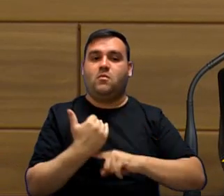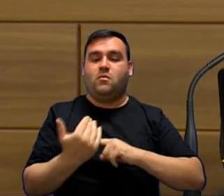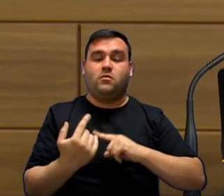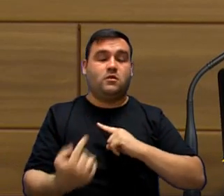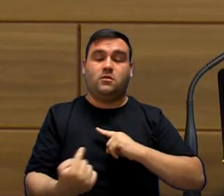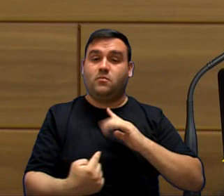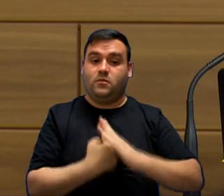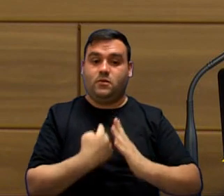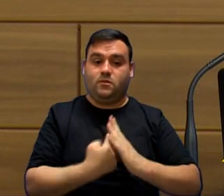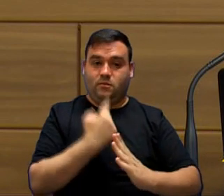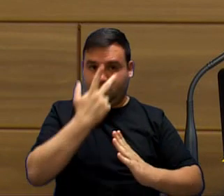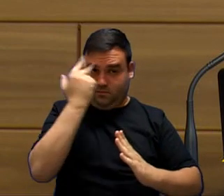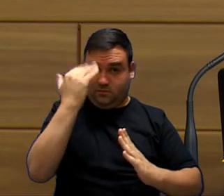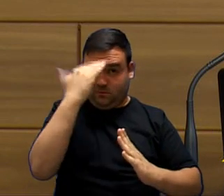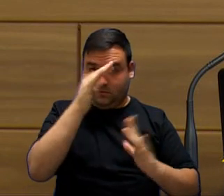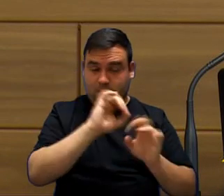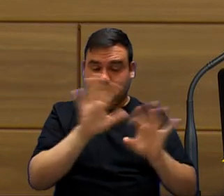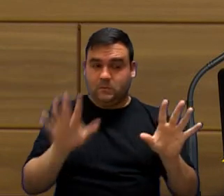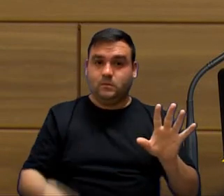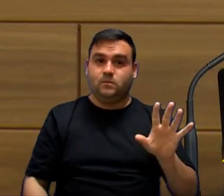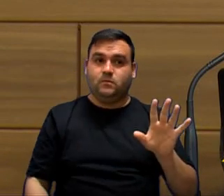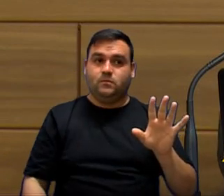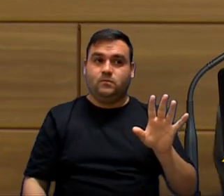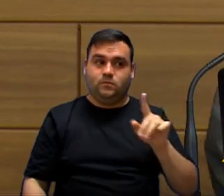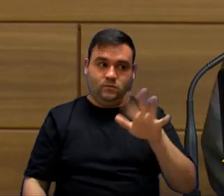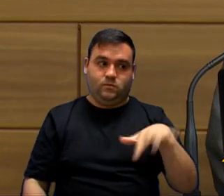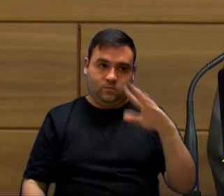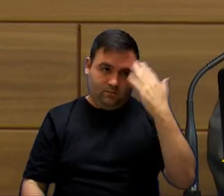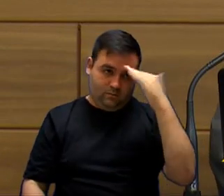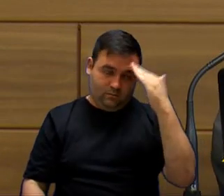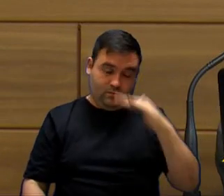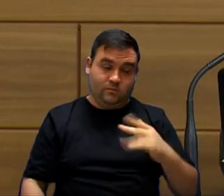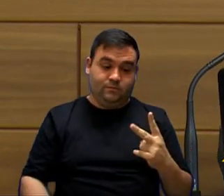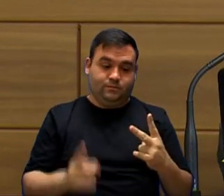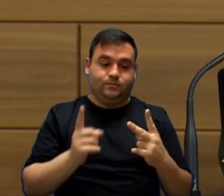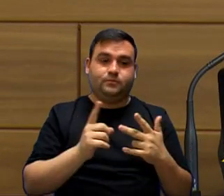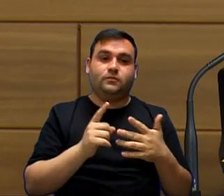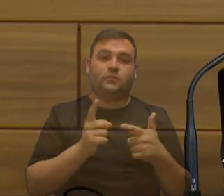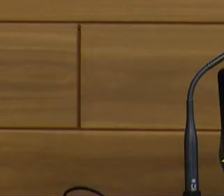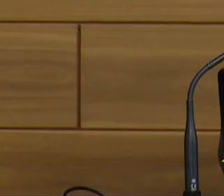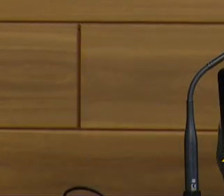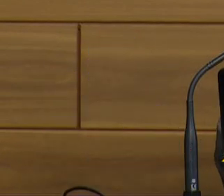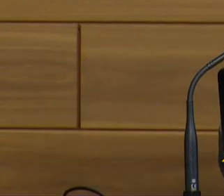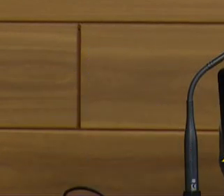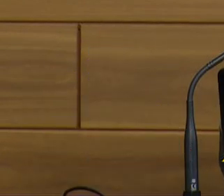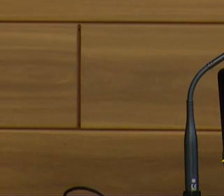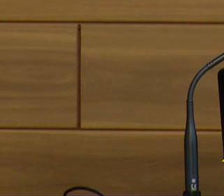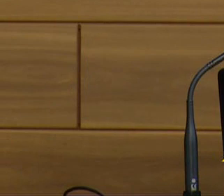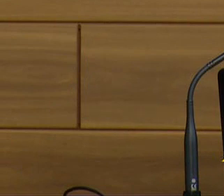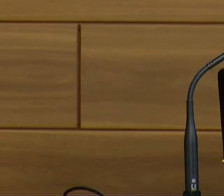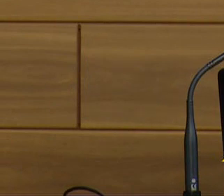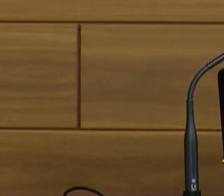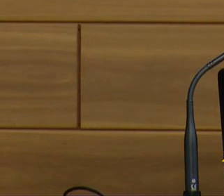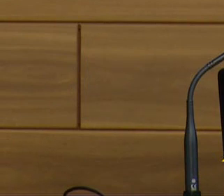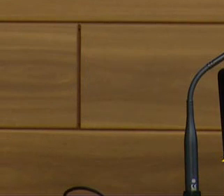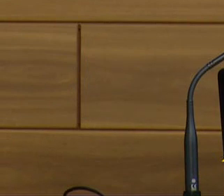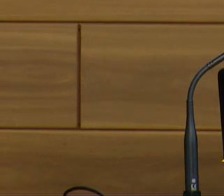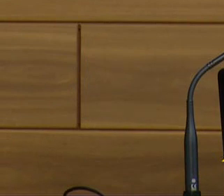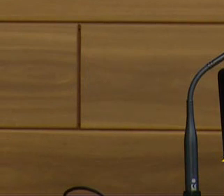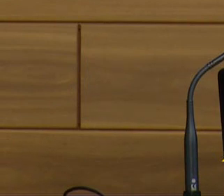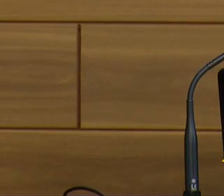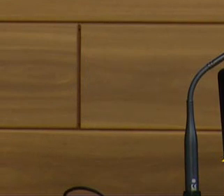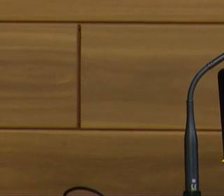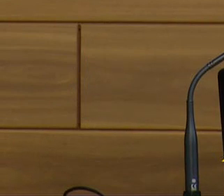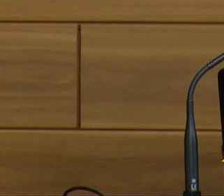perguntaram e as pessoas entenderam. O segundo Segundo ponto, eu já pedi